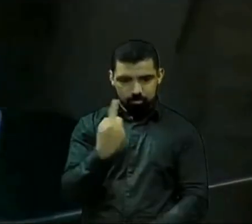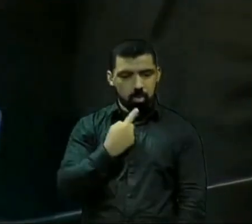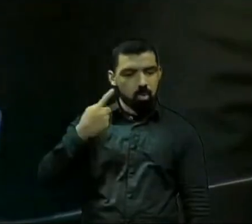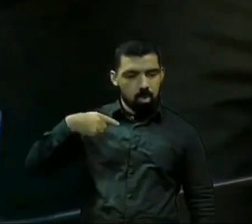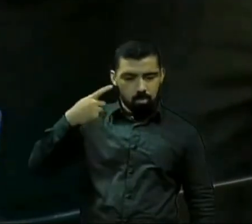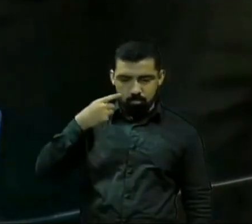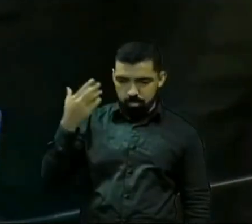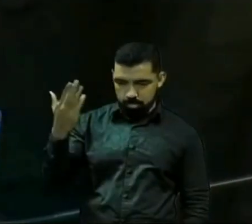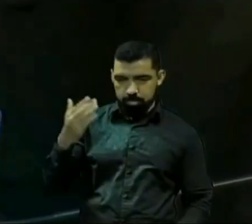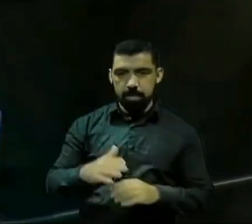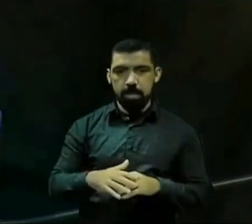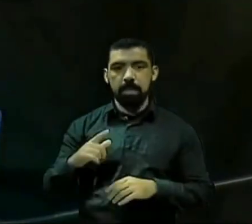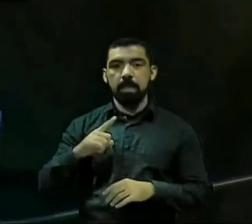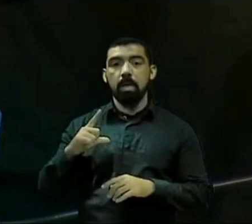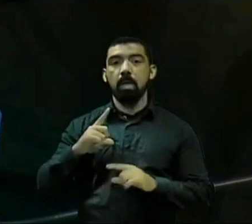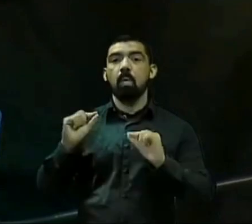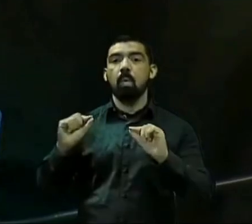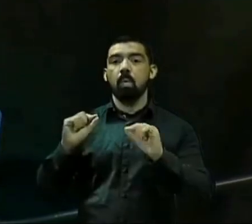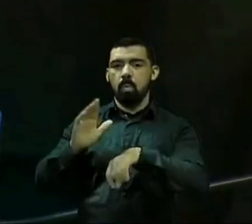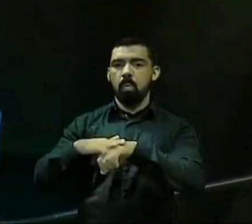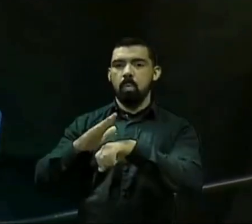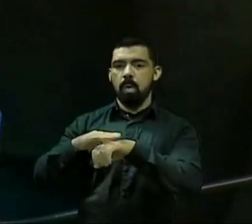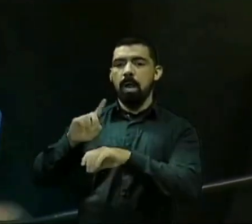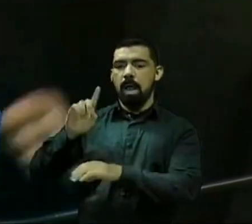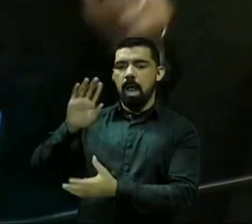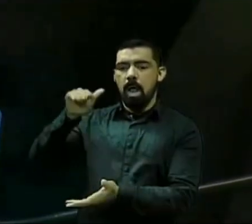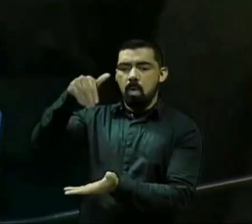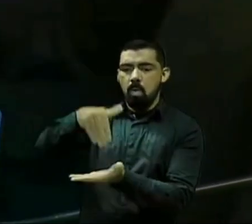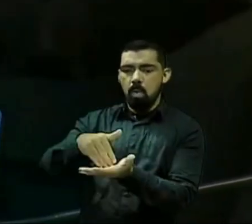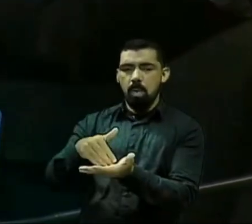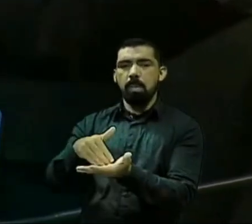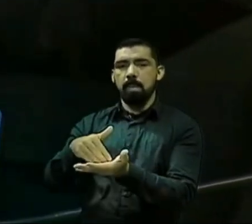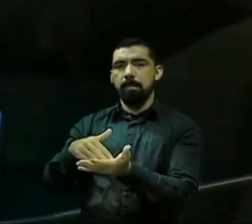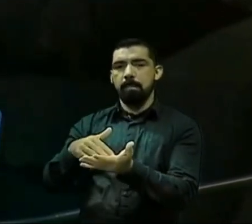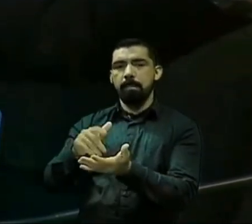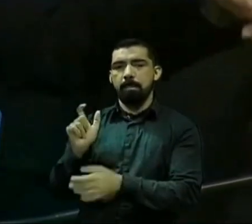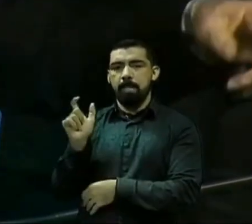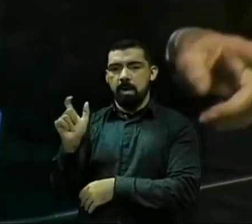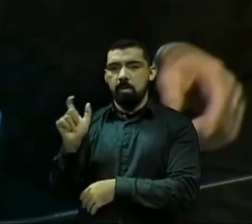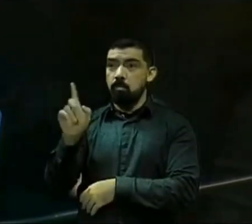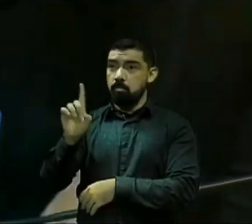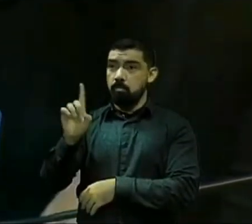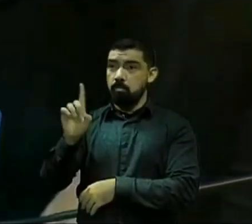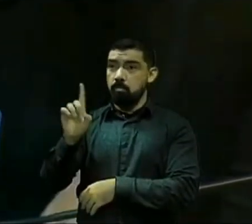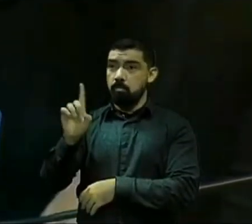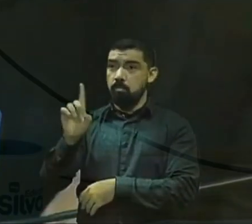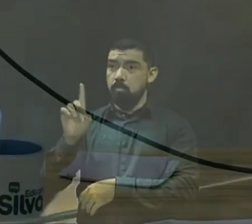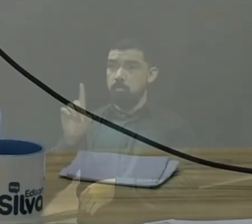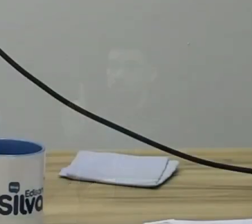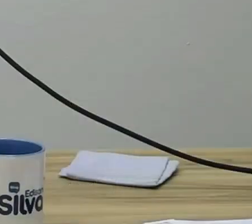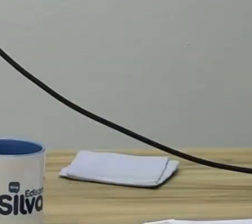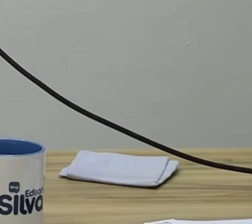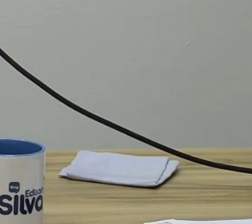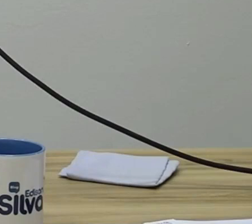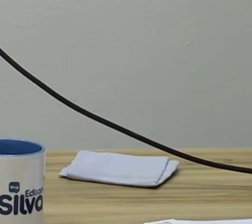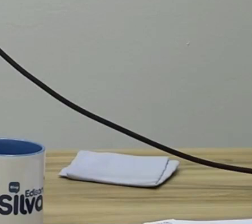tem a última palavra. E nós estamos aqui porque foi Deus quem nos colocou aqui nesse lugar. Bom, nós